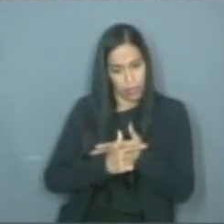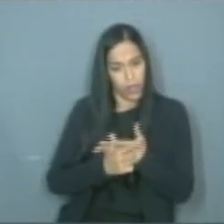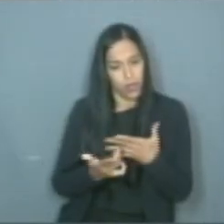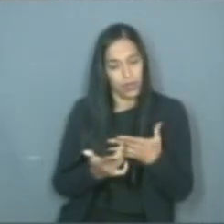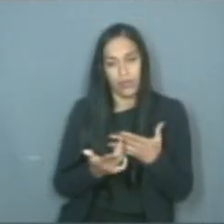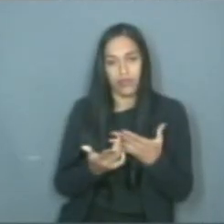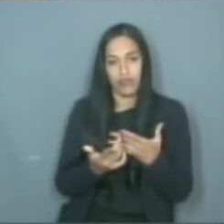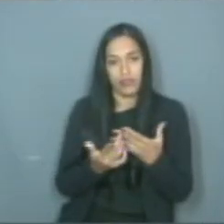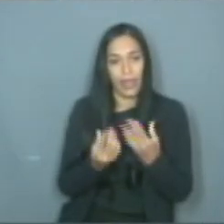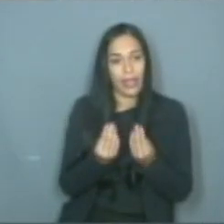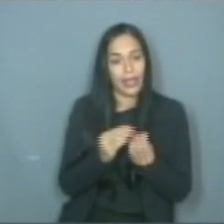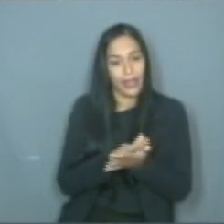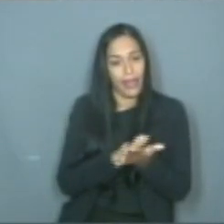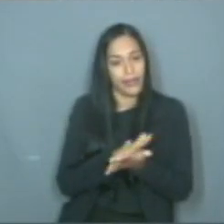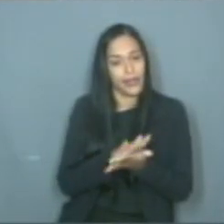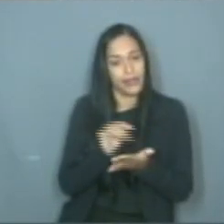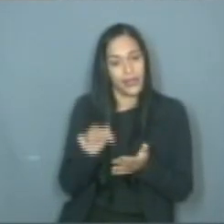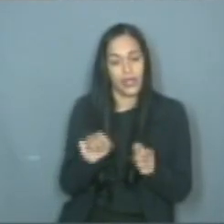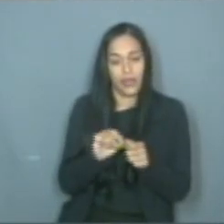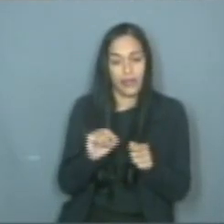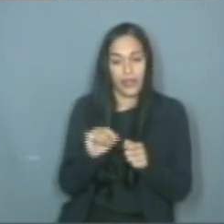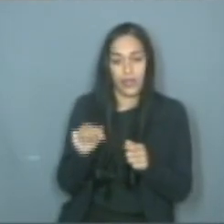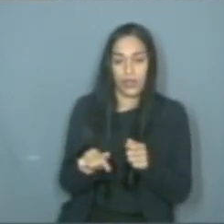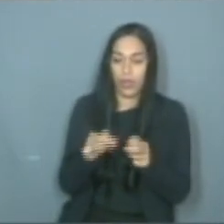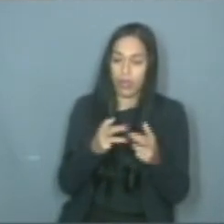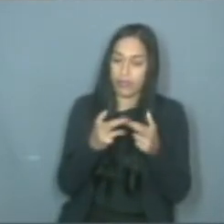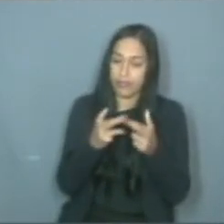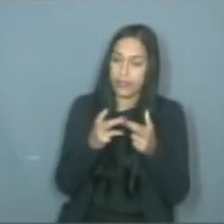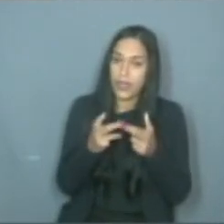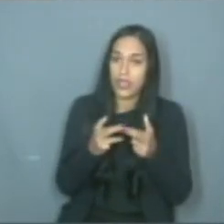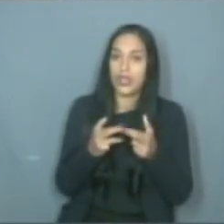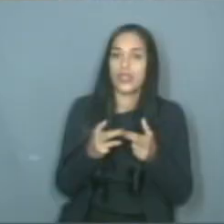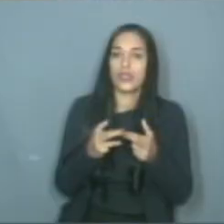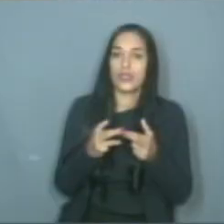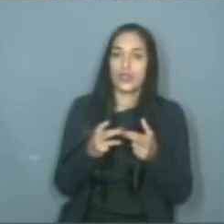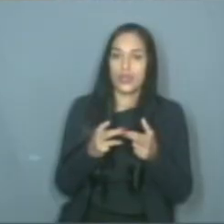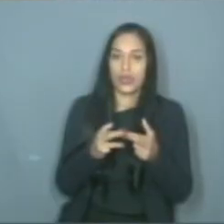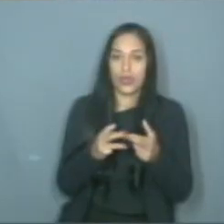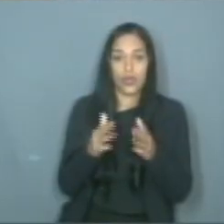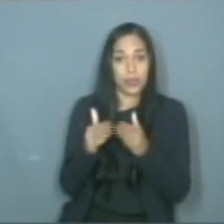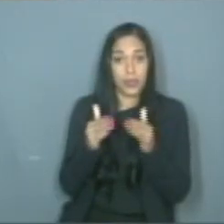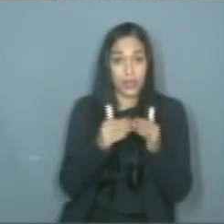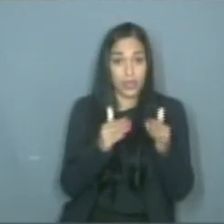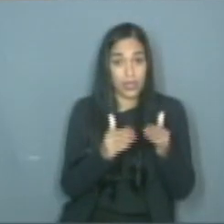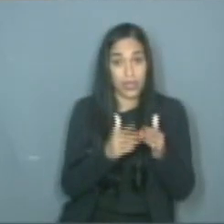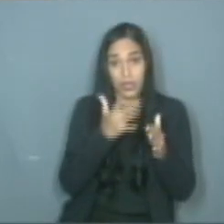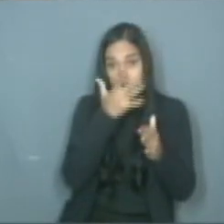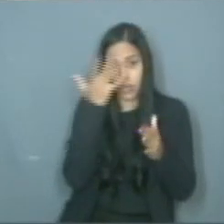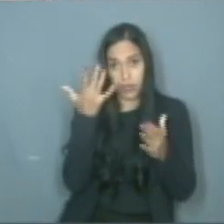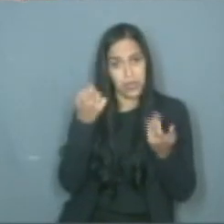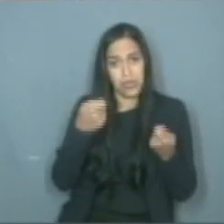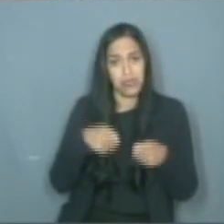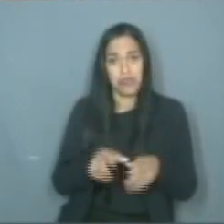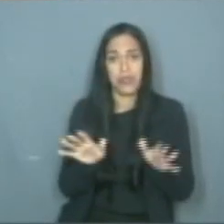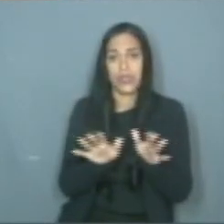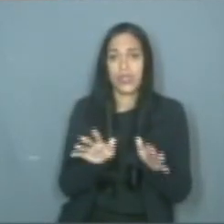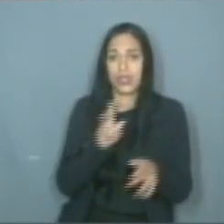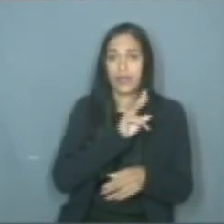disso chegaria nessa casa. Não chegariam os requerimentos, não chegariam as solicitações das pessoas e não precisava de